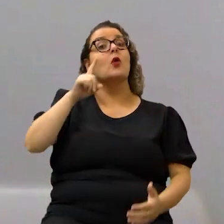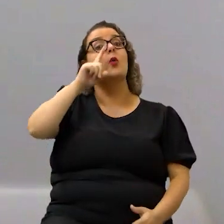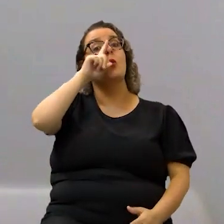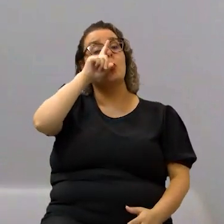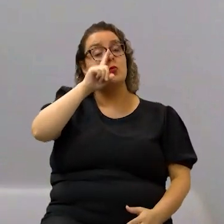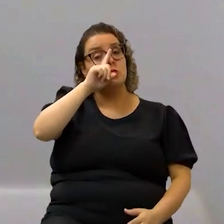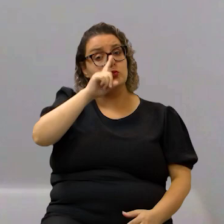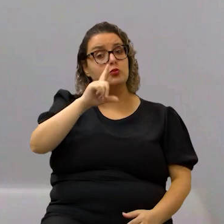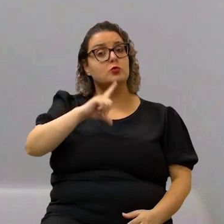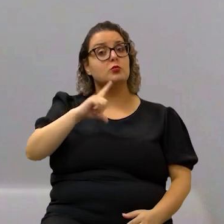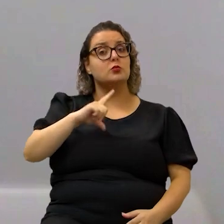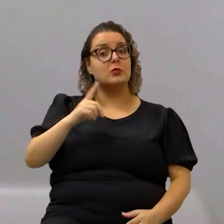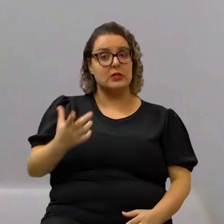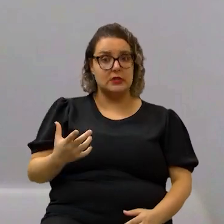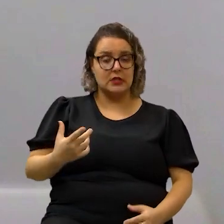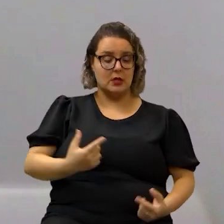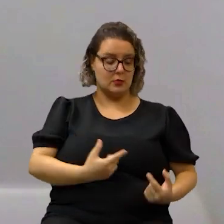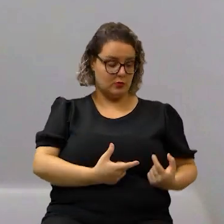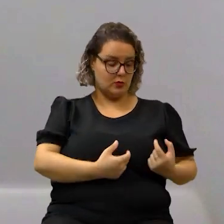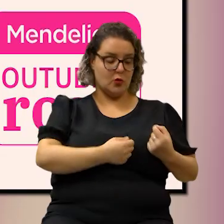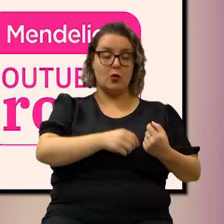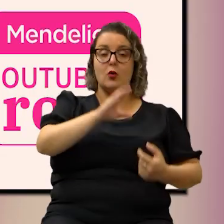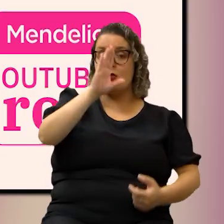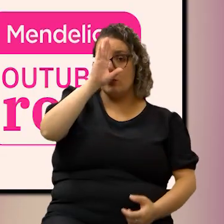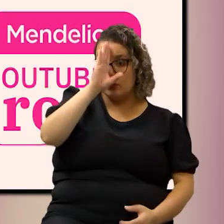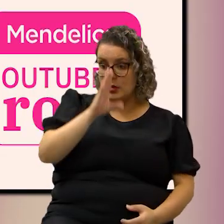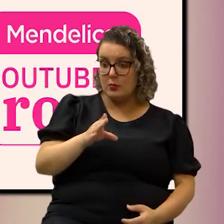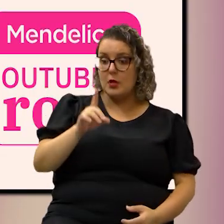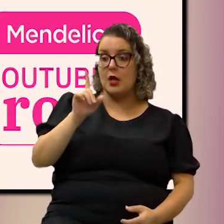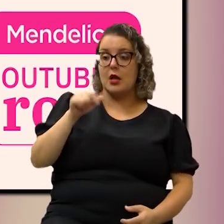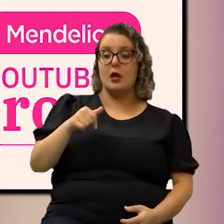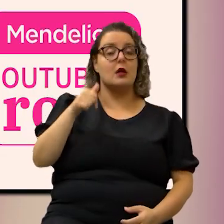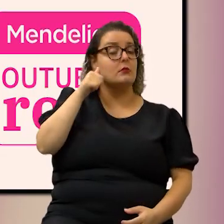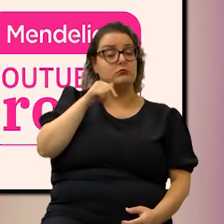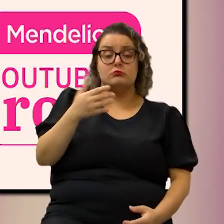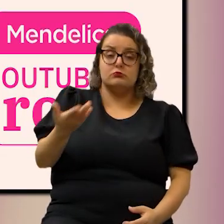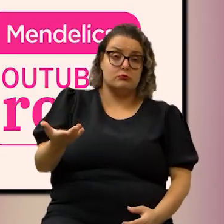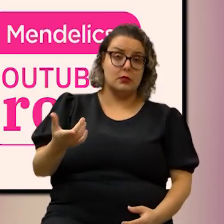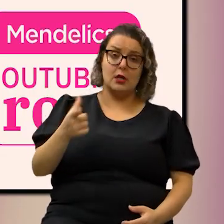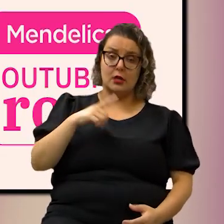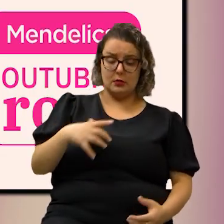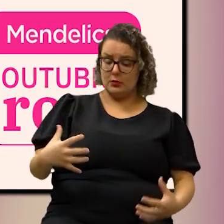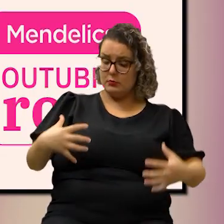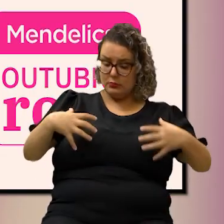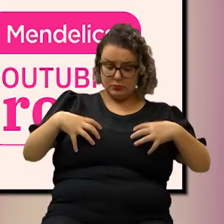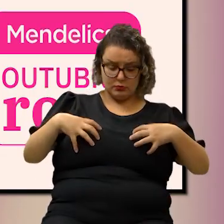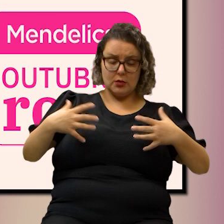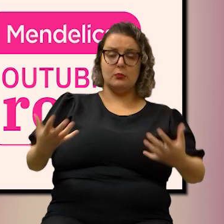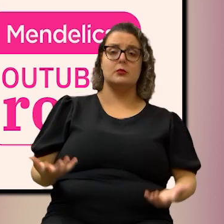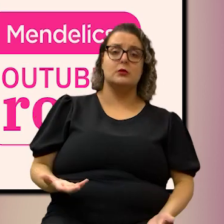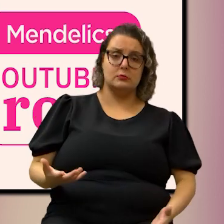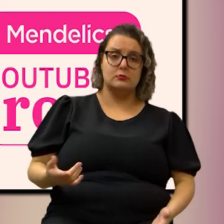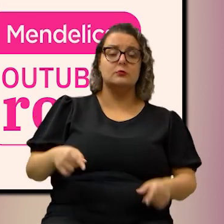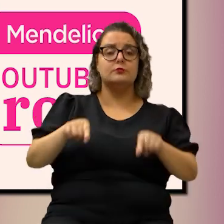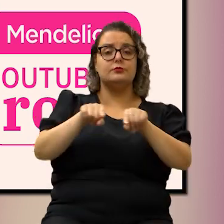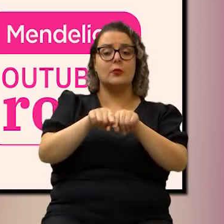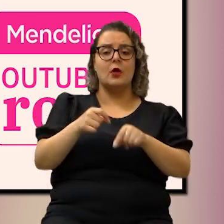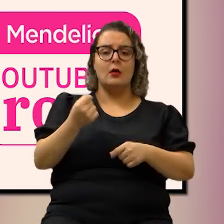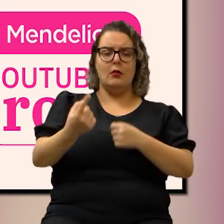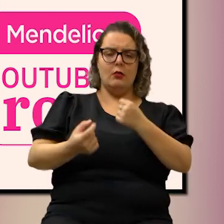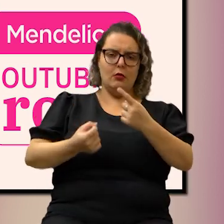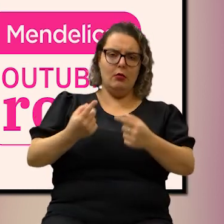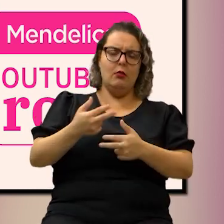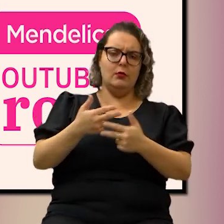Os riscos para ter câncer de mama, o principal risco para ter câncer de mama é ser mulher e ter mamas. Além disso,